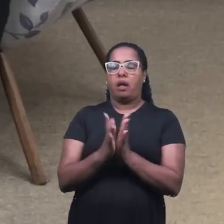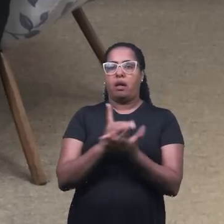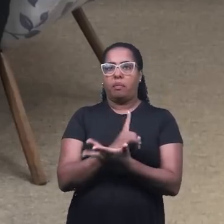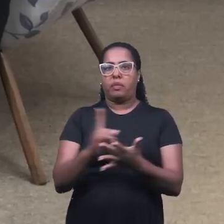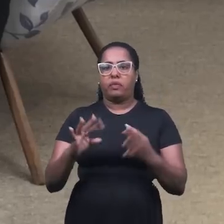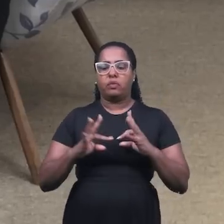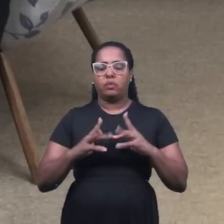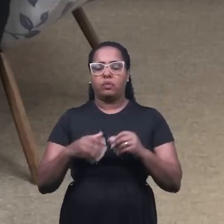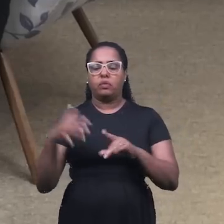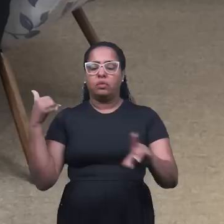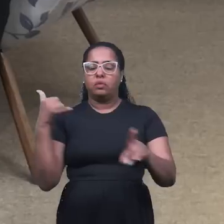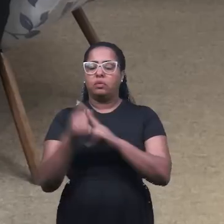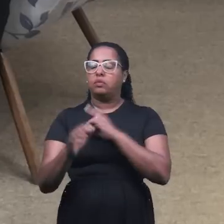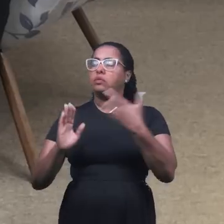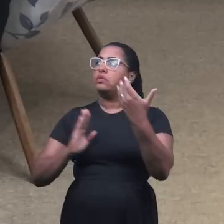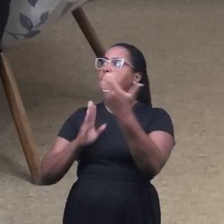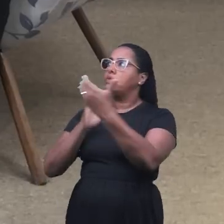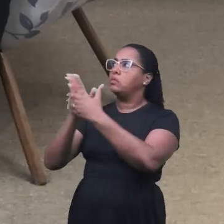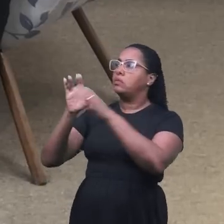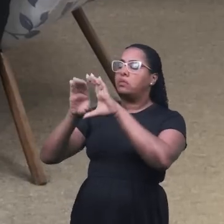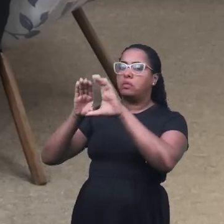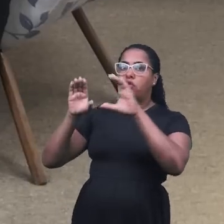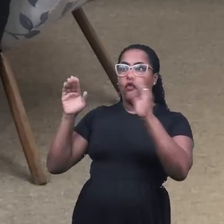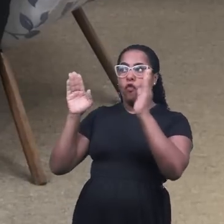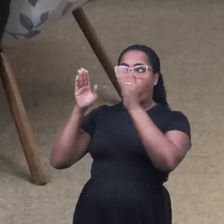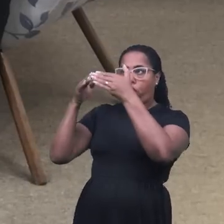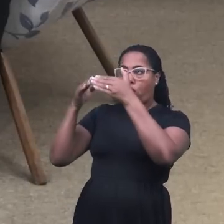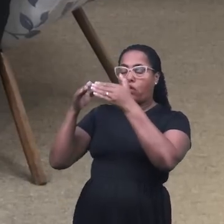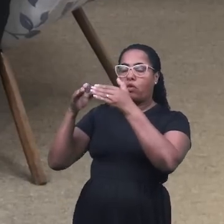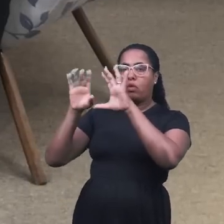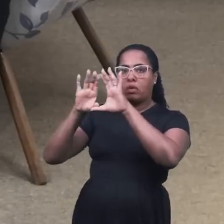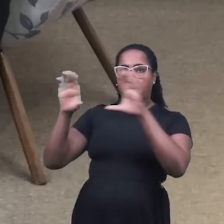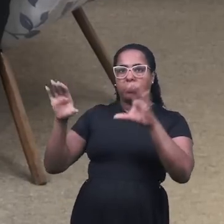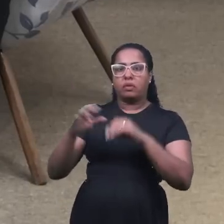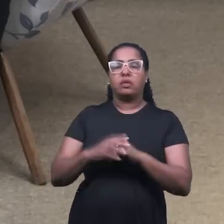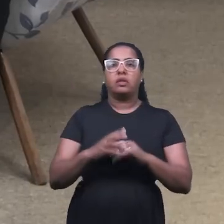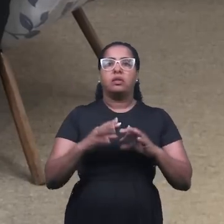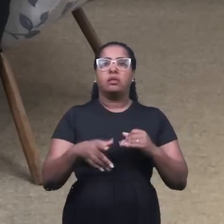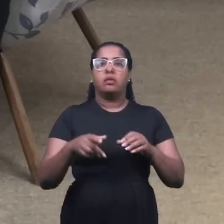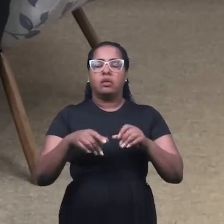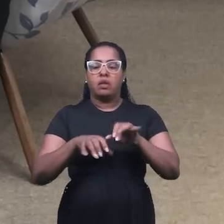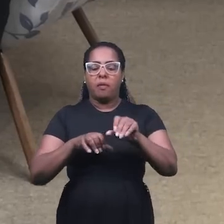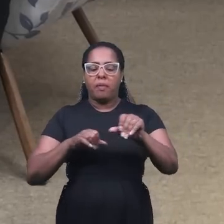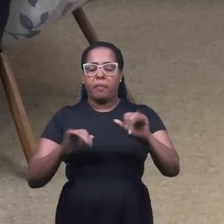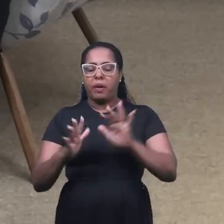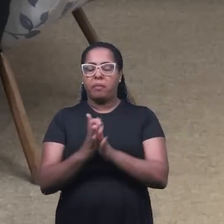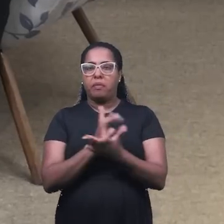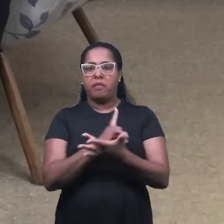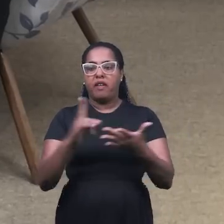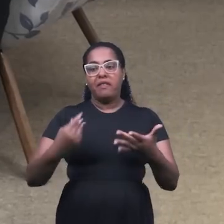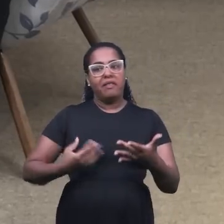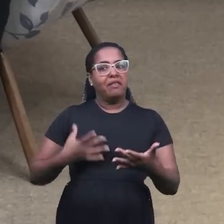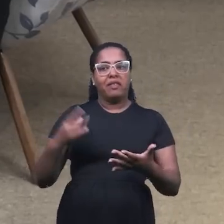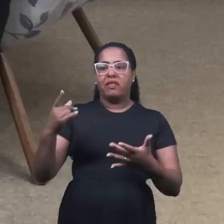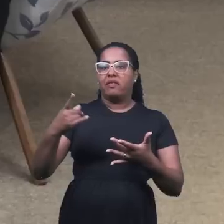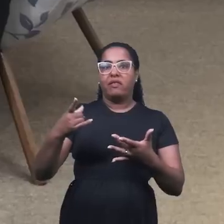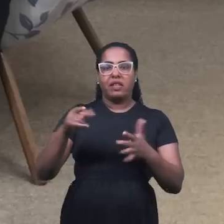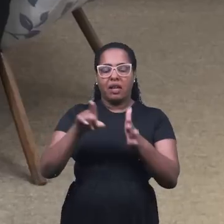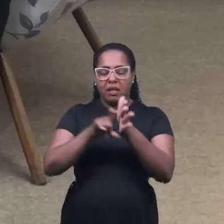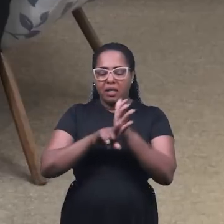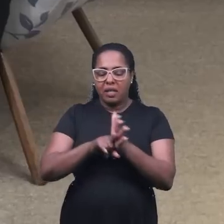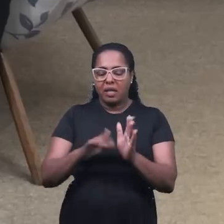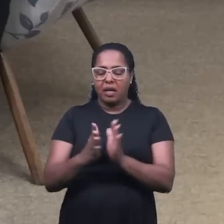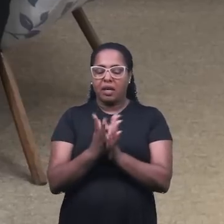né? Tudo voltado para a eternidade. Por isso que eu já citei aqui anteriormente aquele texto, que as escrituras são para a vida eterna. Então, examinar